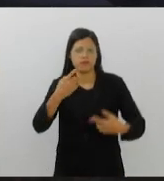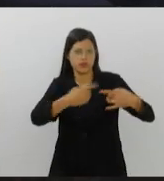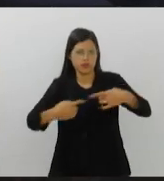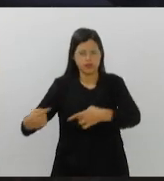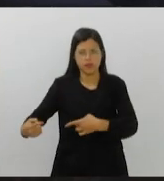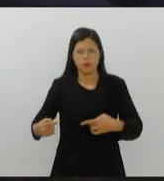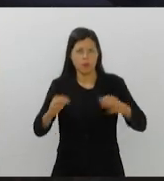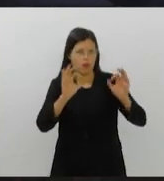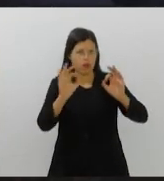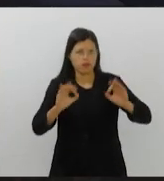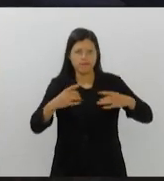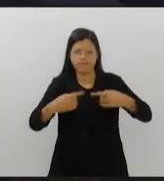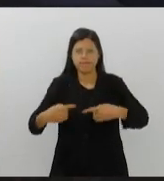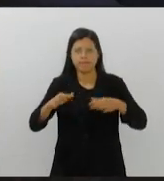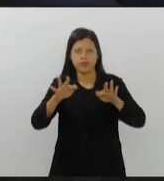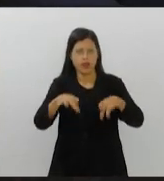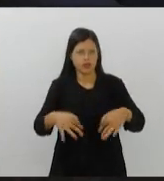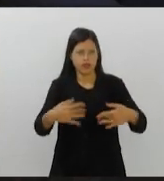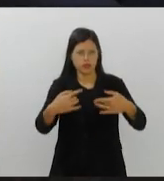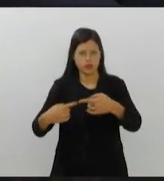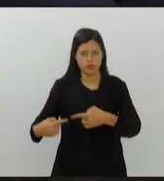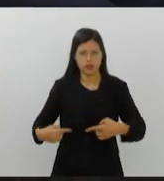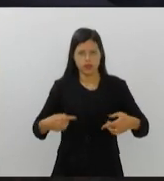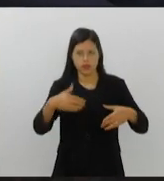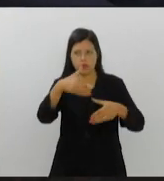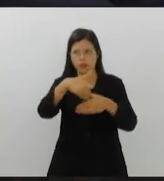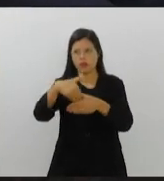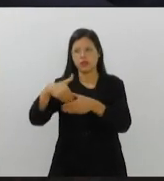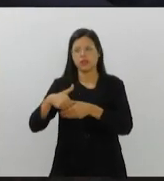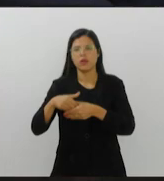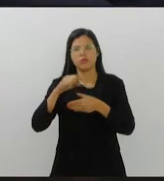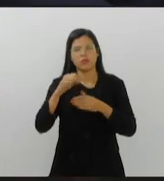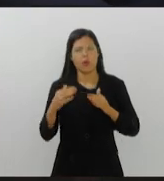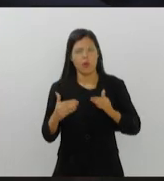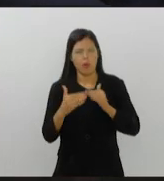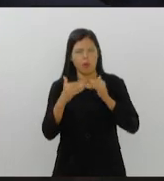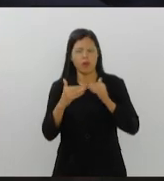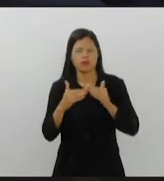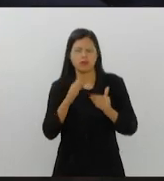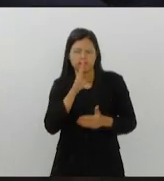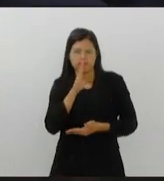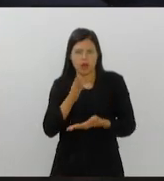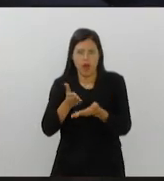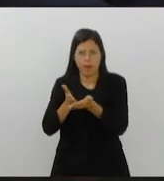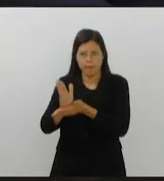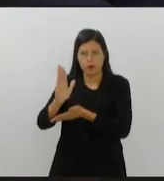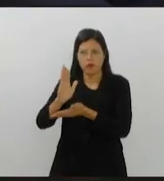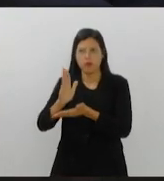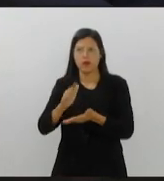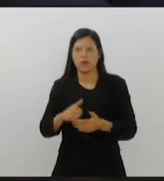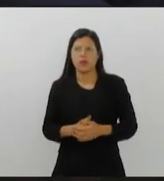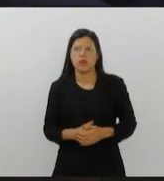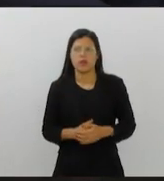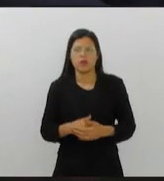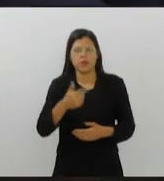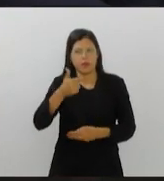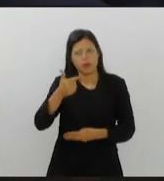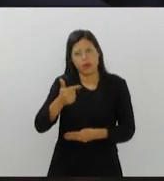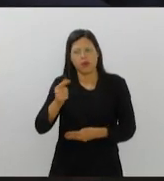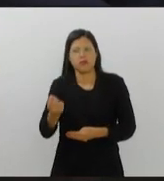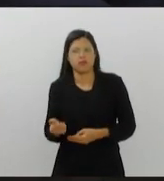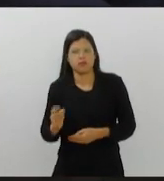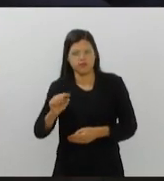havendo quem queira discutir, encerrada a discussão. Em votação, senhores que aprovam, permaneçam como estão. Aprovado em primeira e retorna em